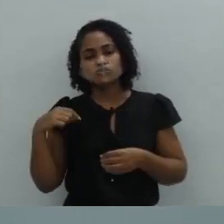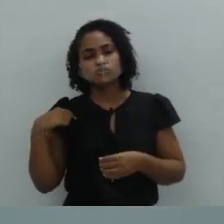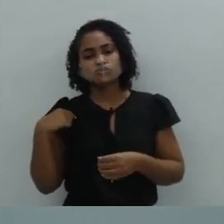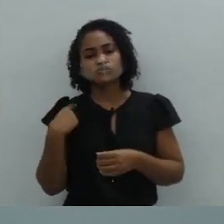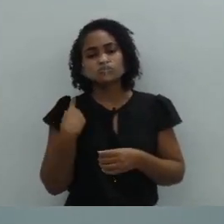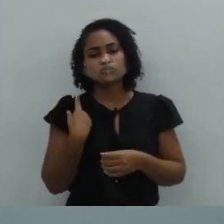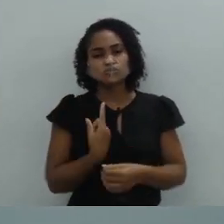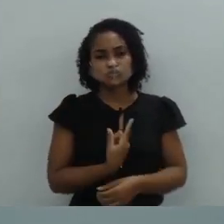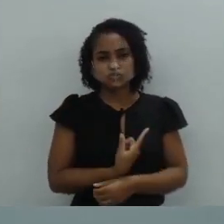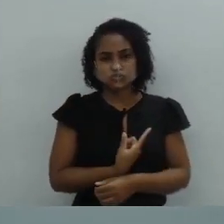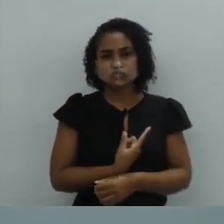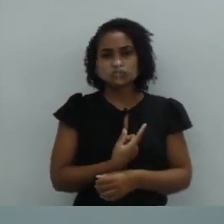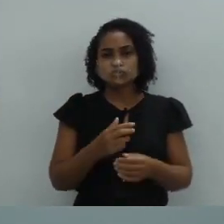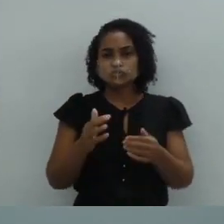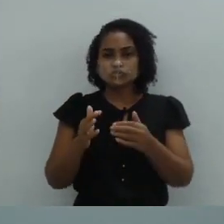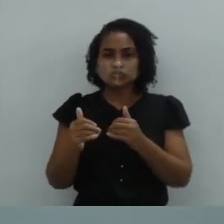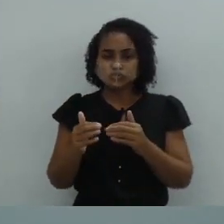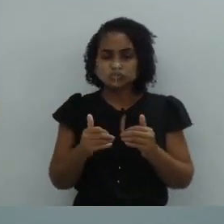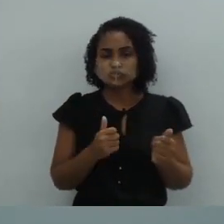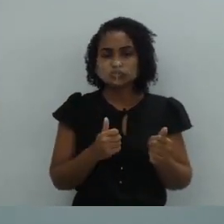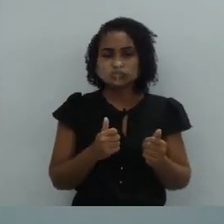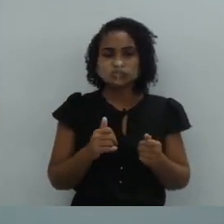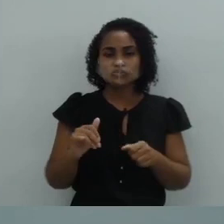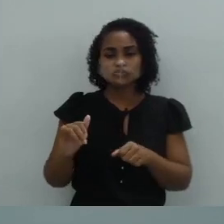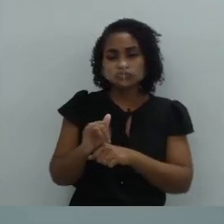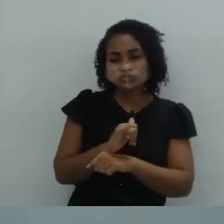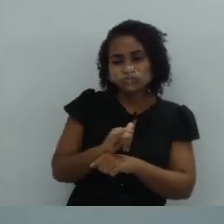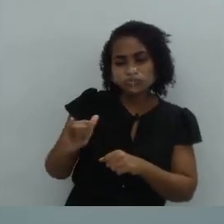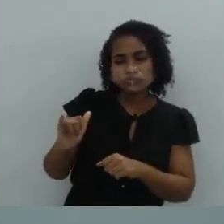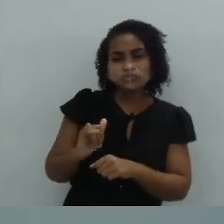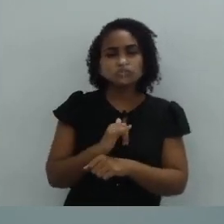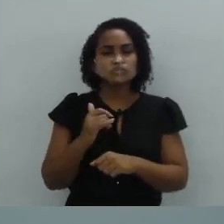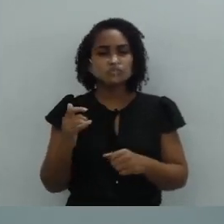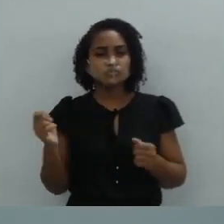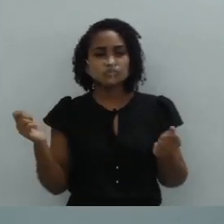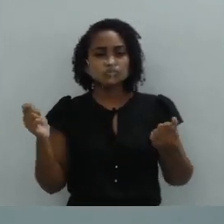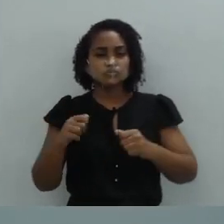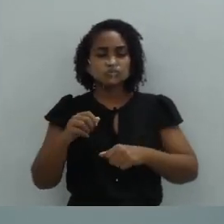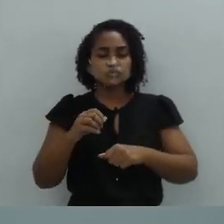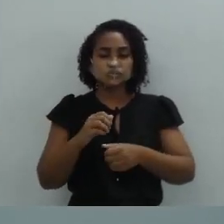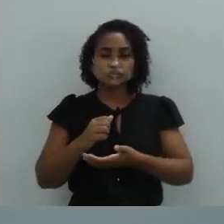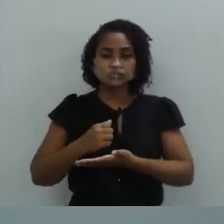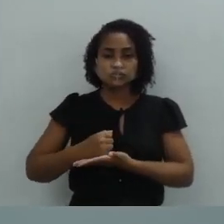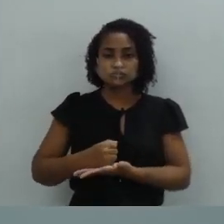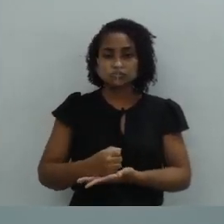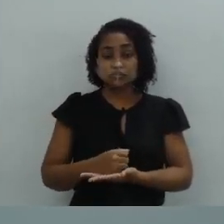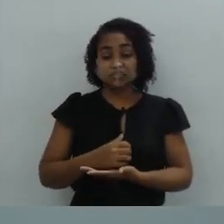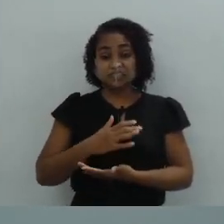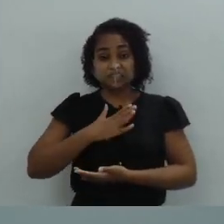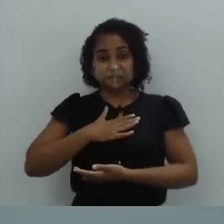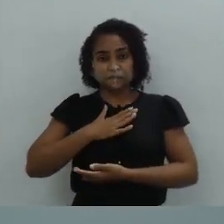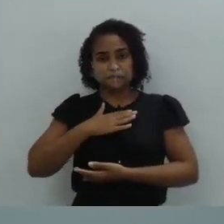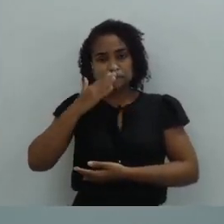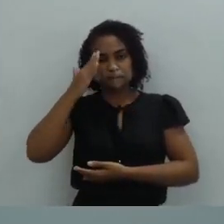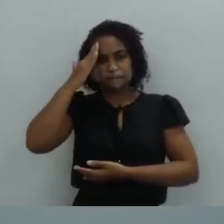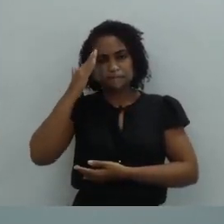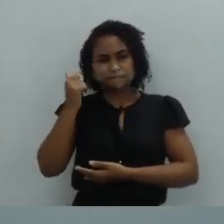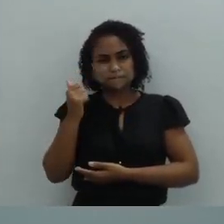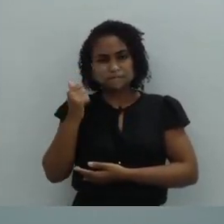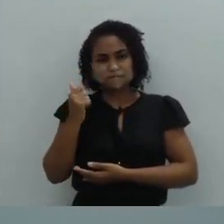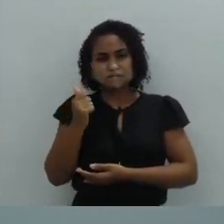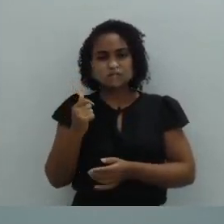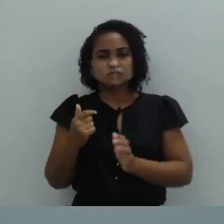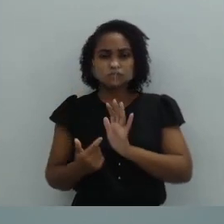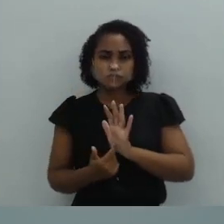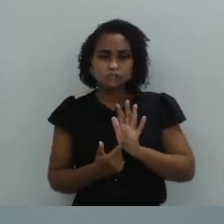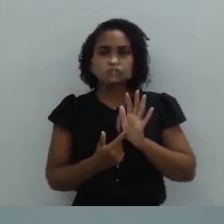posso solicitar? Através de que recurso? Qual suporte? Eu preciso saber também a quem